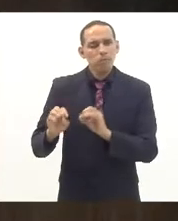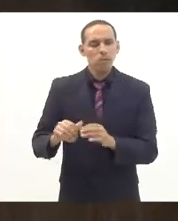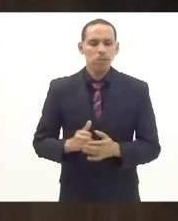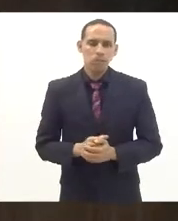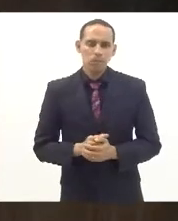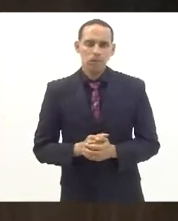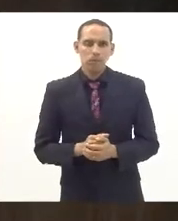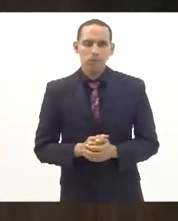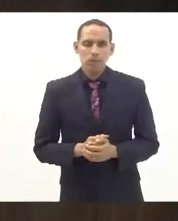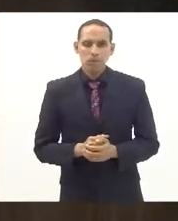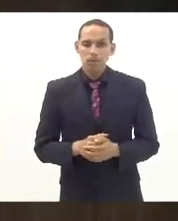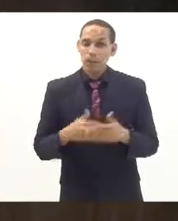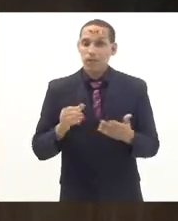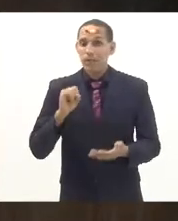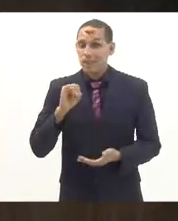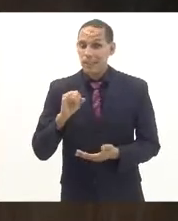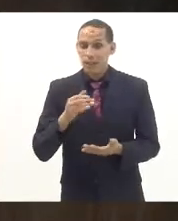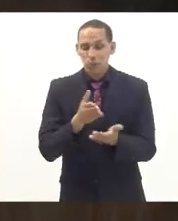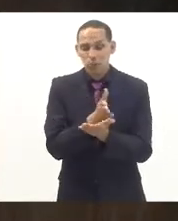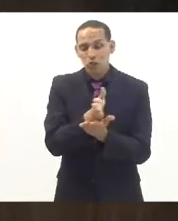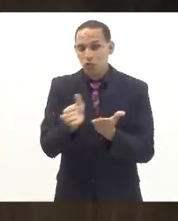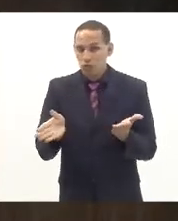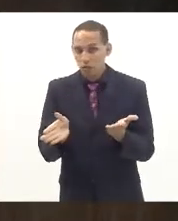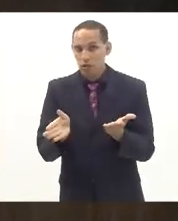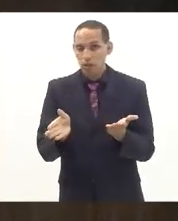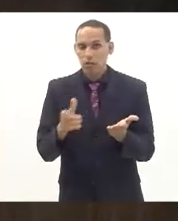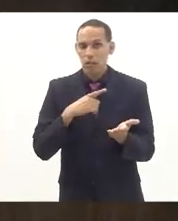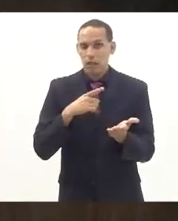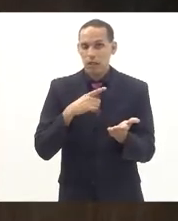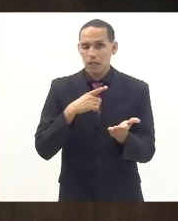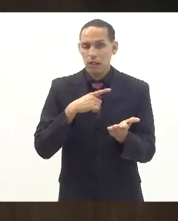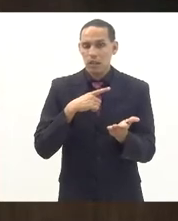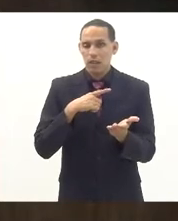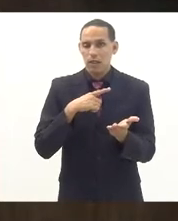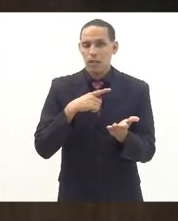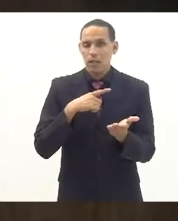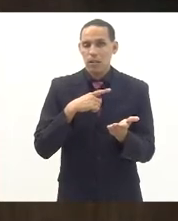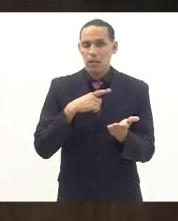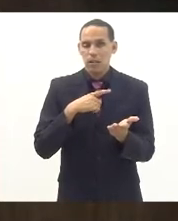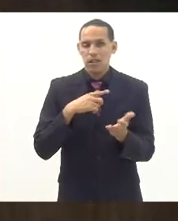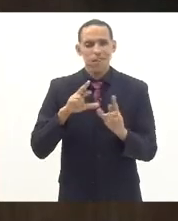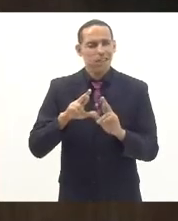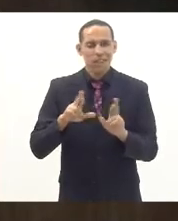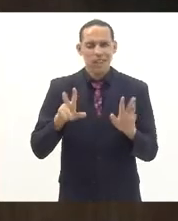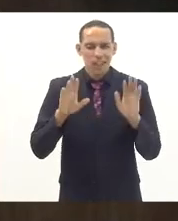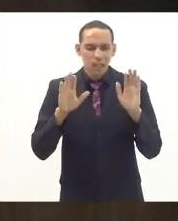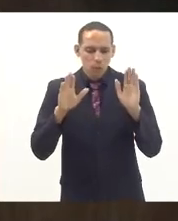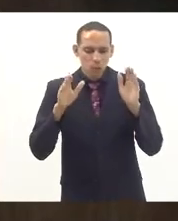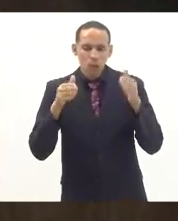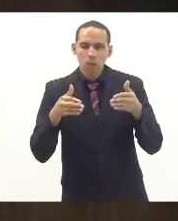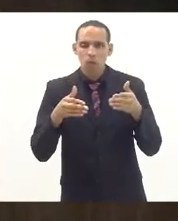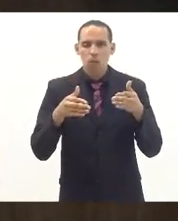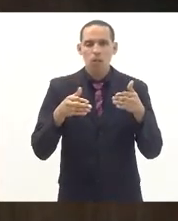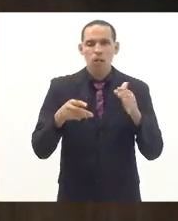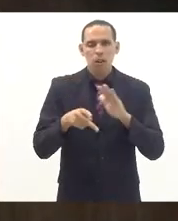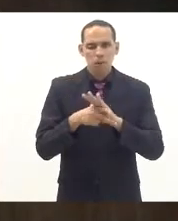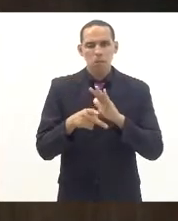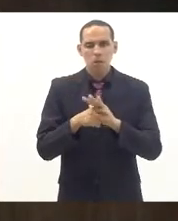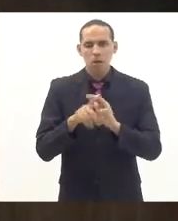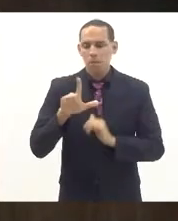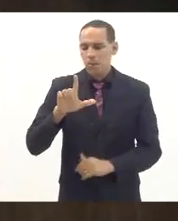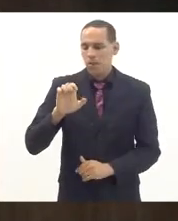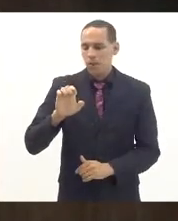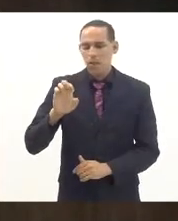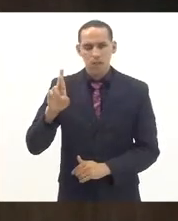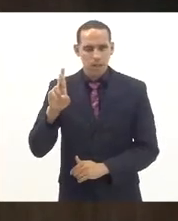é que em qualquer desvio de finalidade que foge ao escopo do que se pretende com a Lê